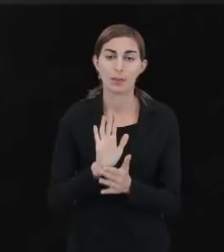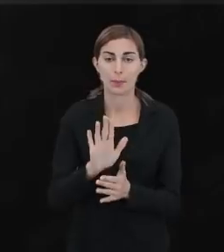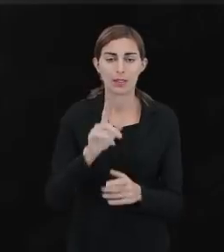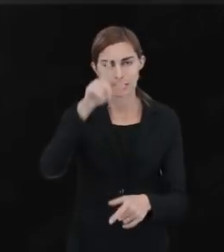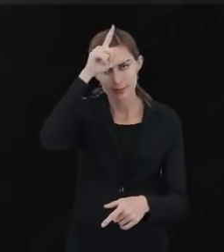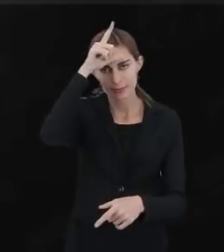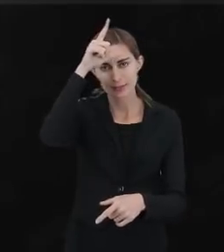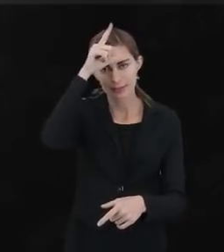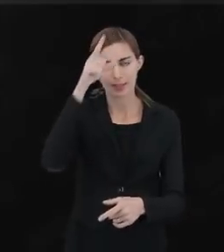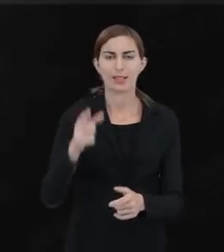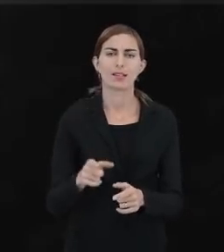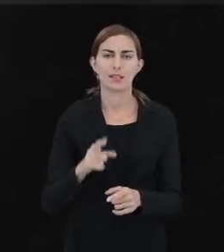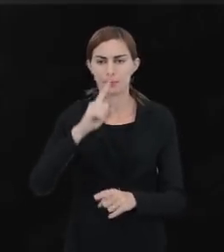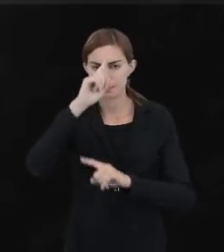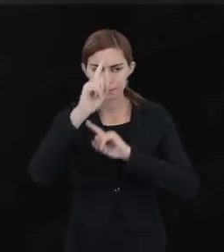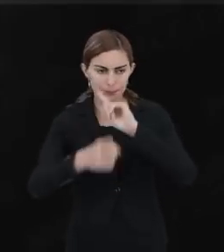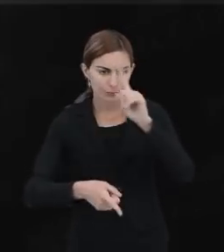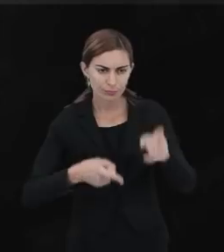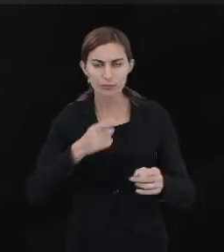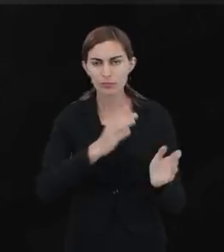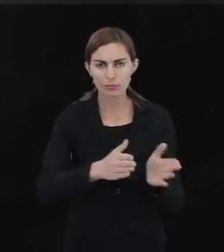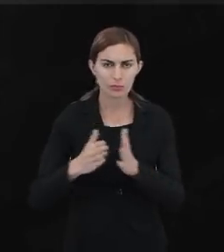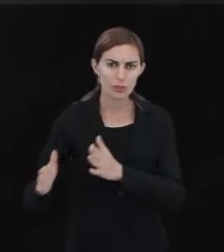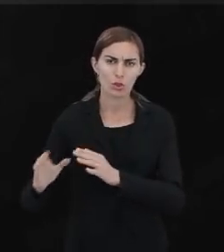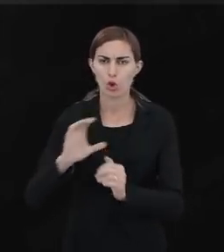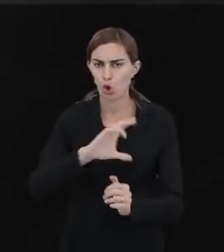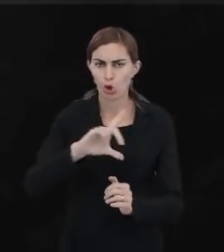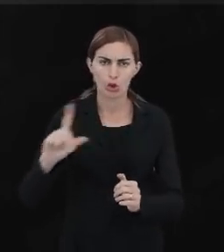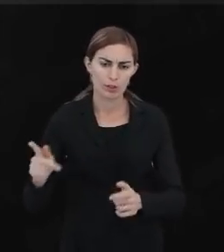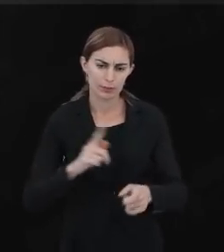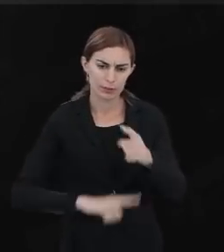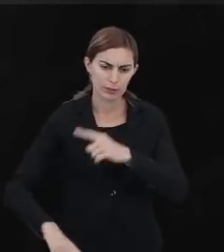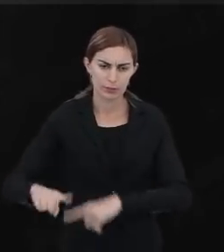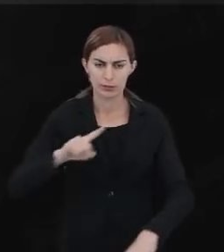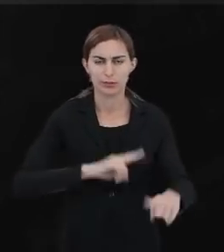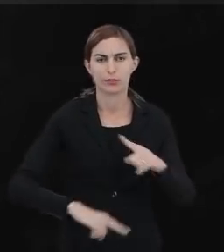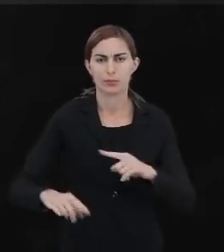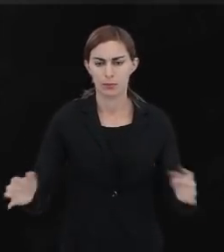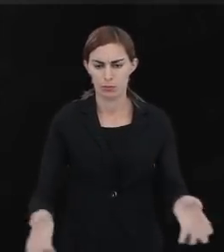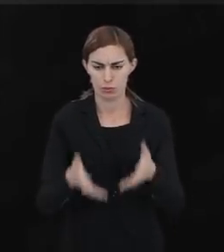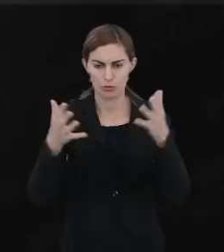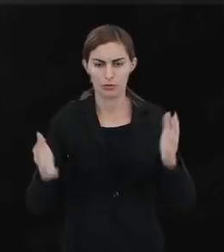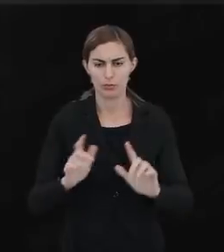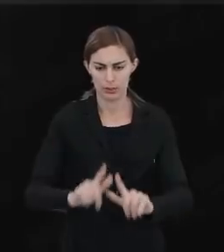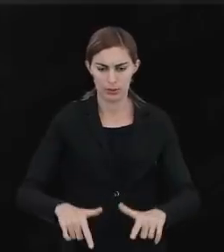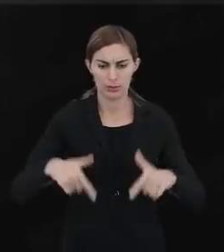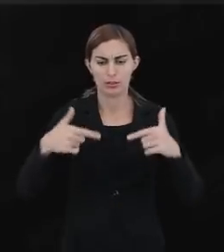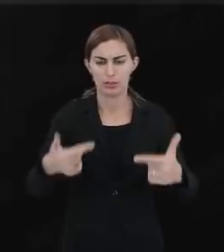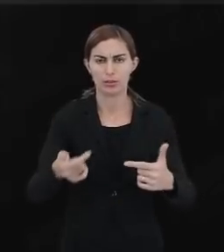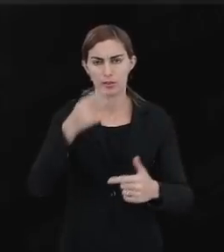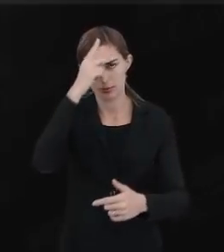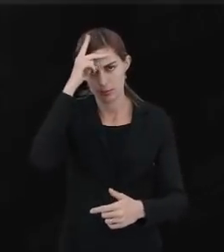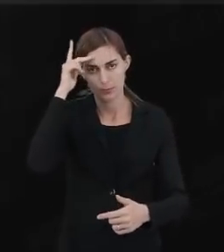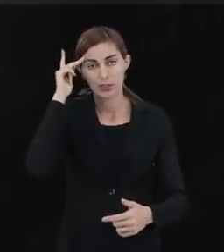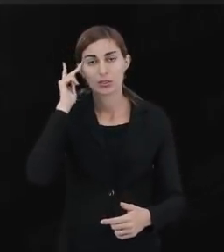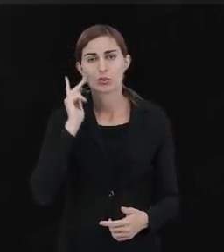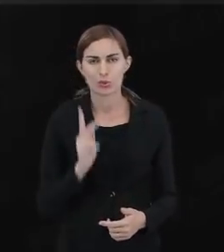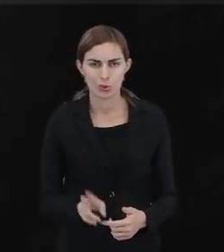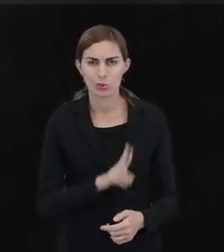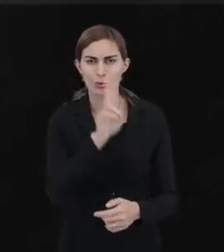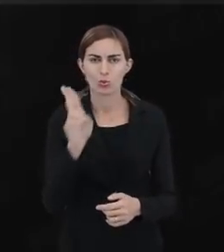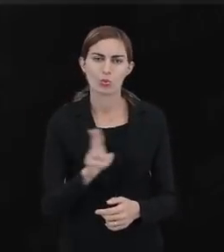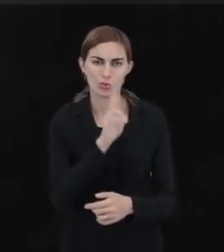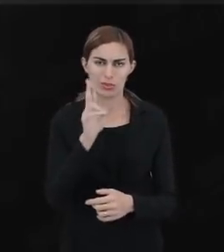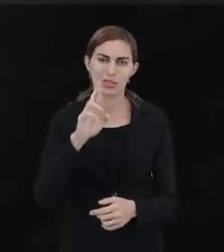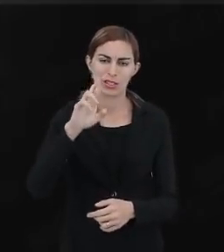elas lideram coordenam movimentam a ação de pessoas para bem usar os